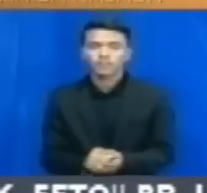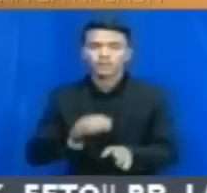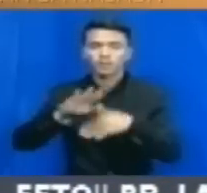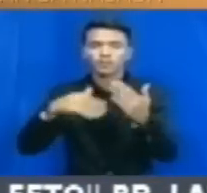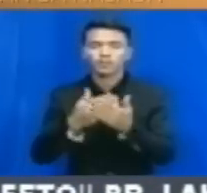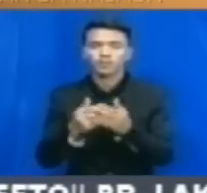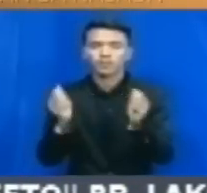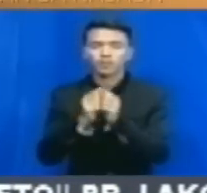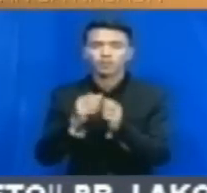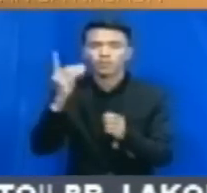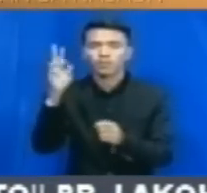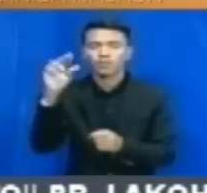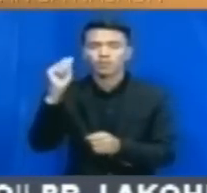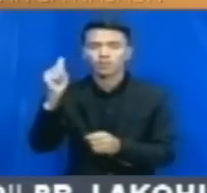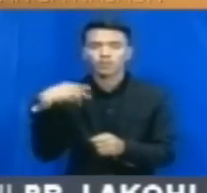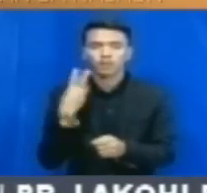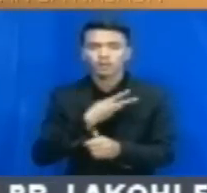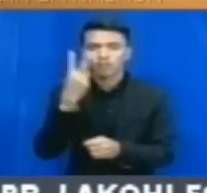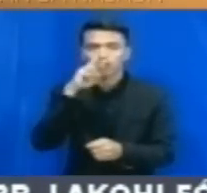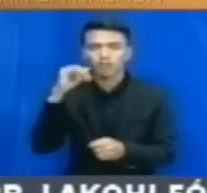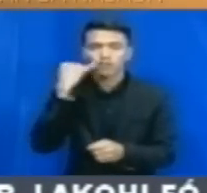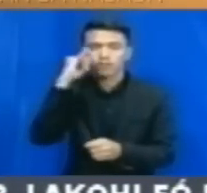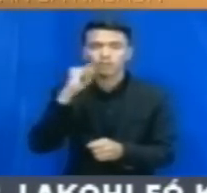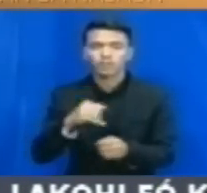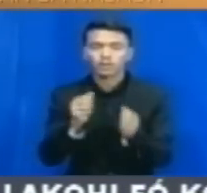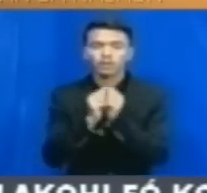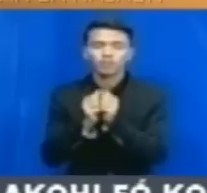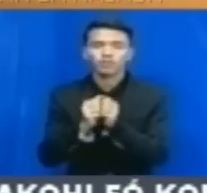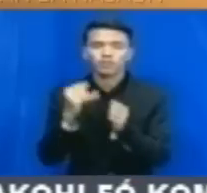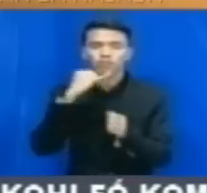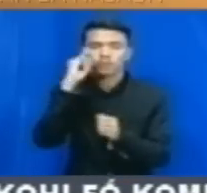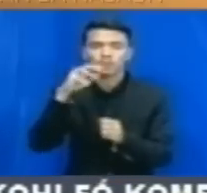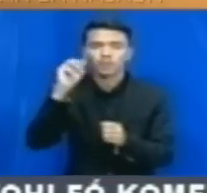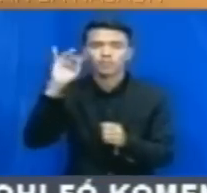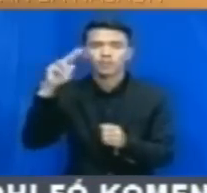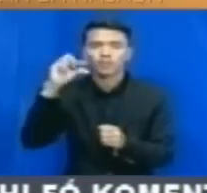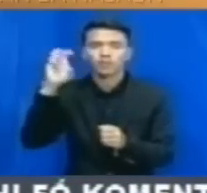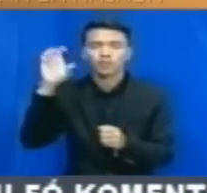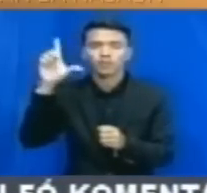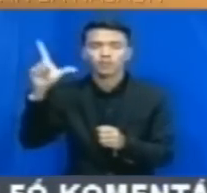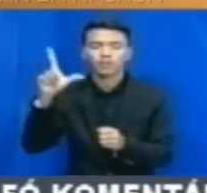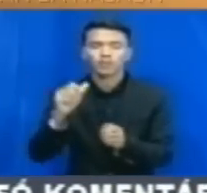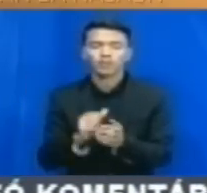Tres espectadores ligue o caso droga e te acompanha a entrevista do irmão muito com o entrevistador Miguel Falochai.